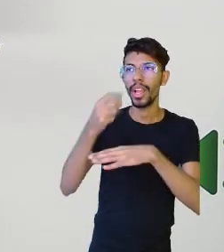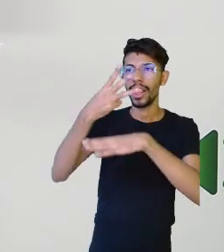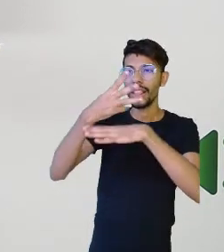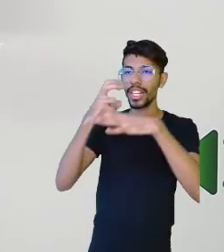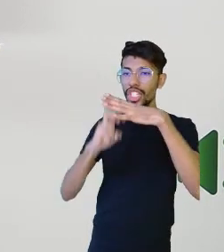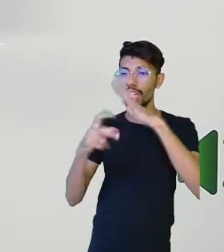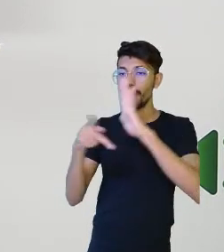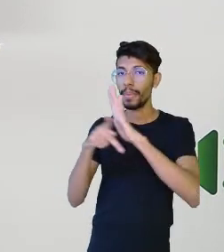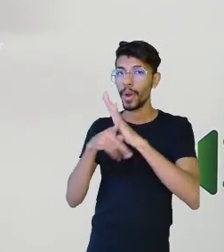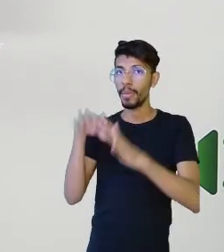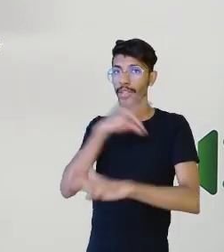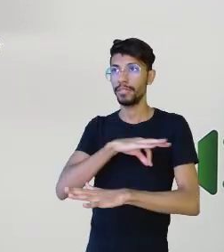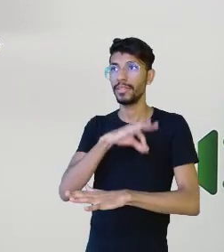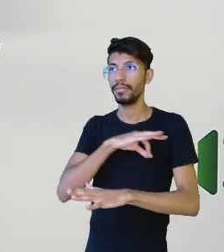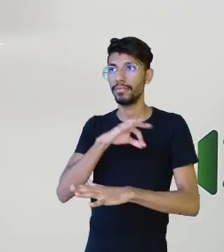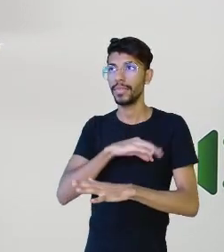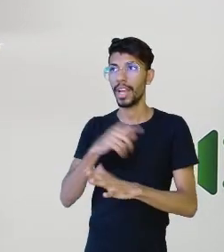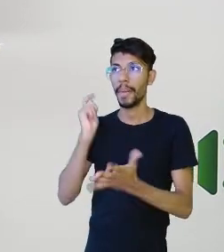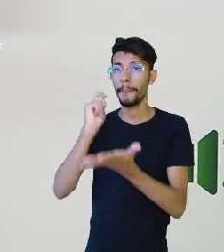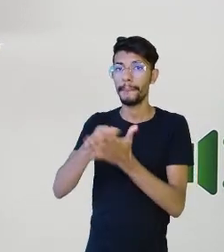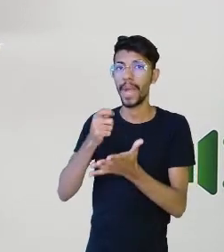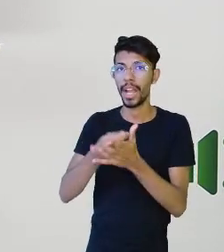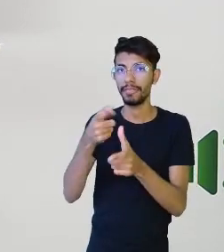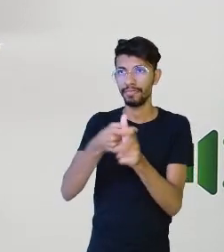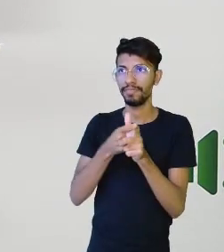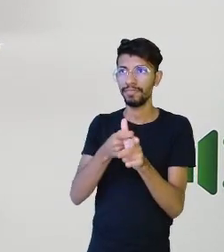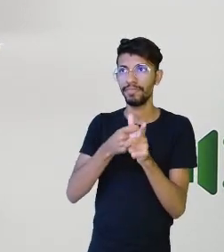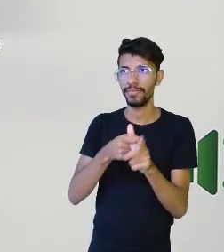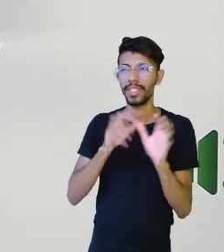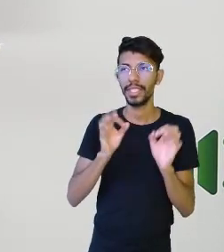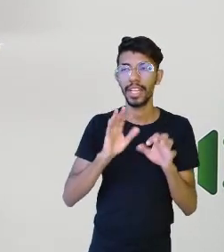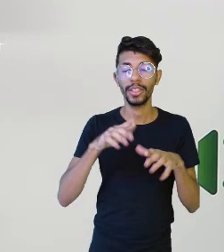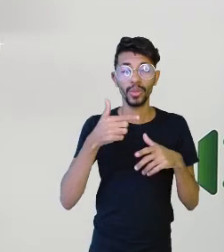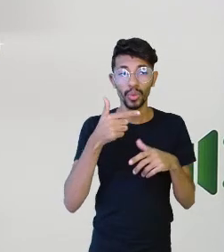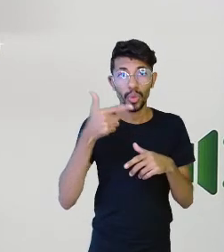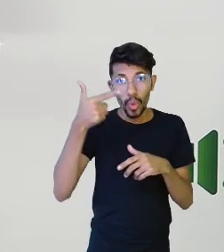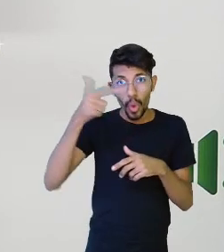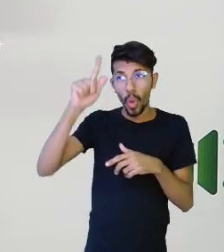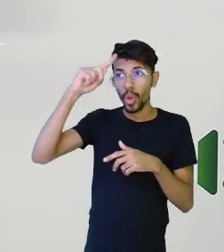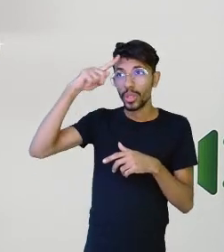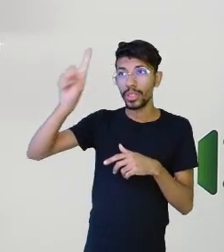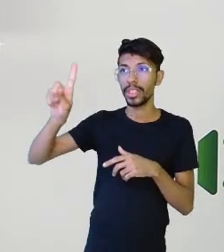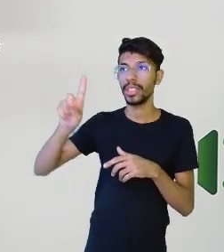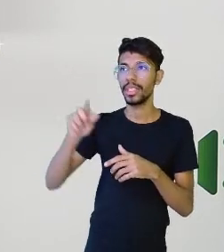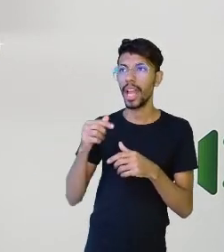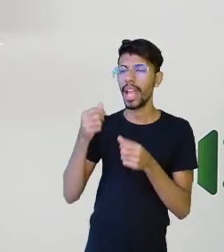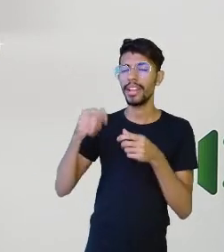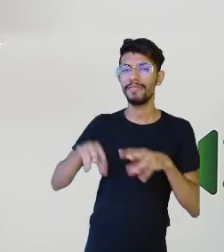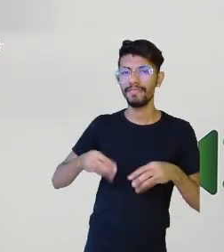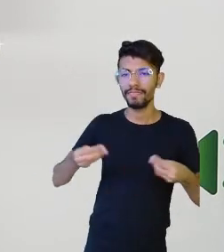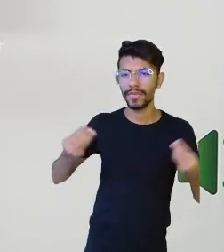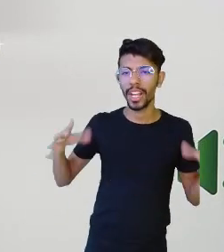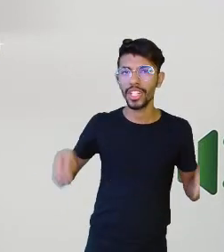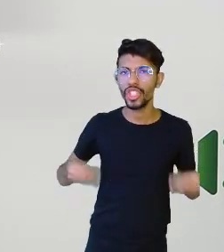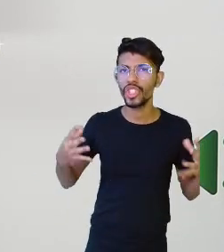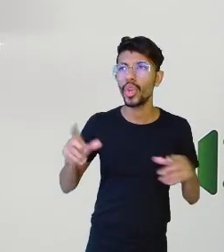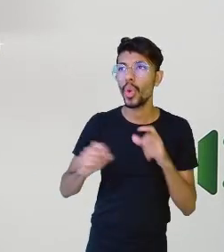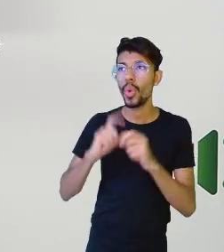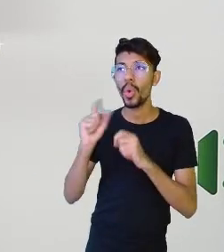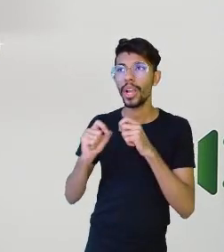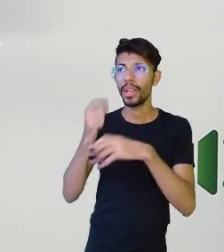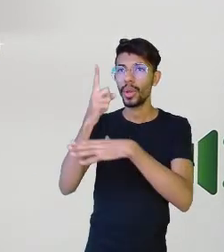dia. No outro dia, ele gastou 1/5 para pagar as contas que faltaram.